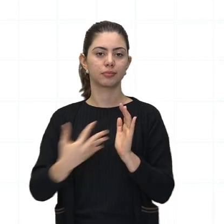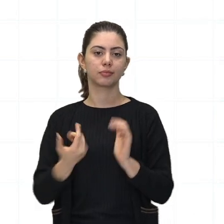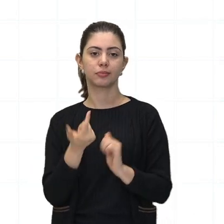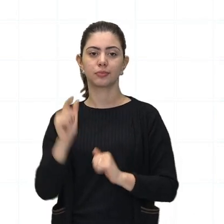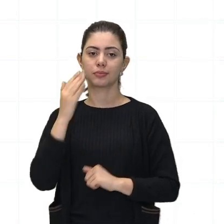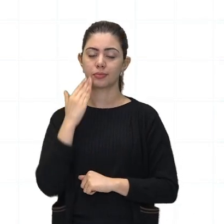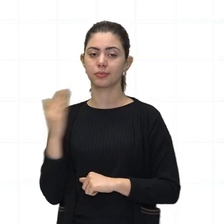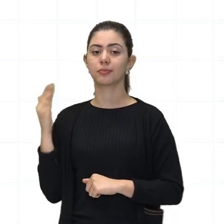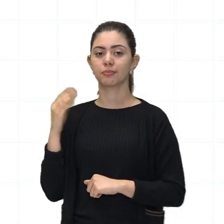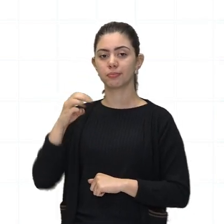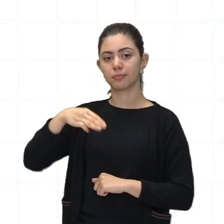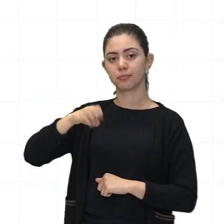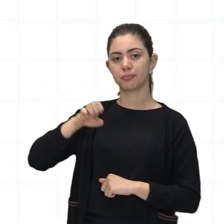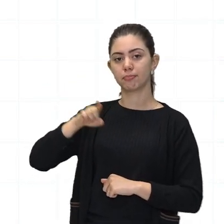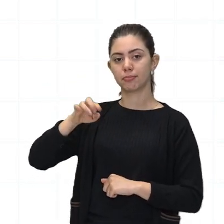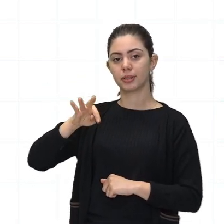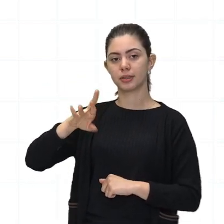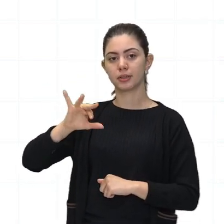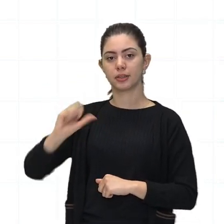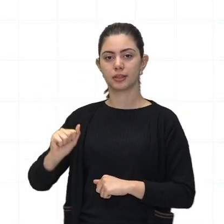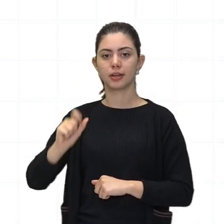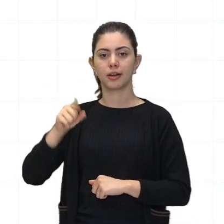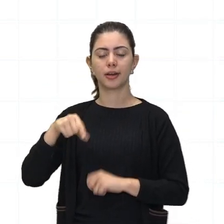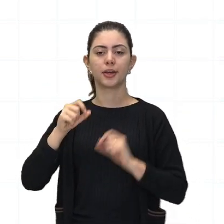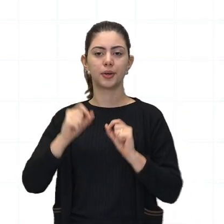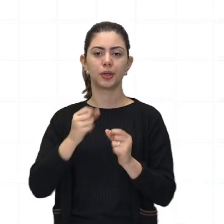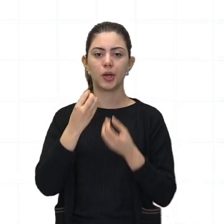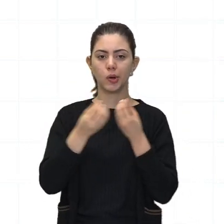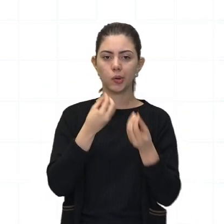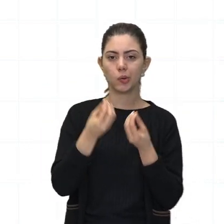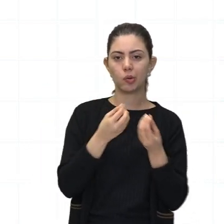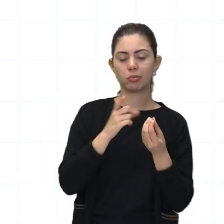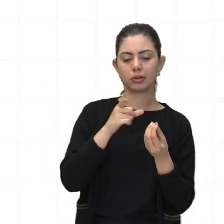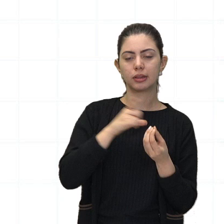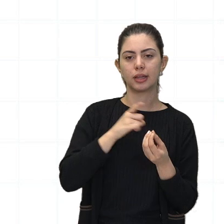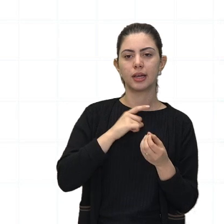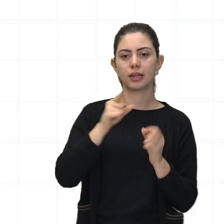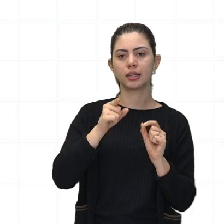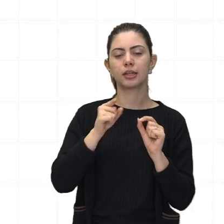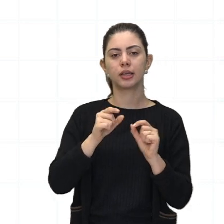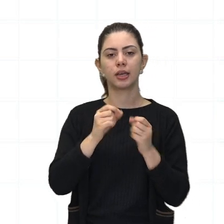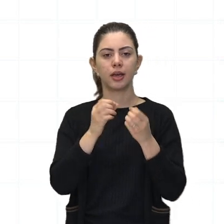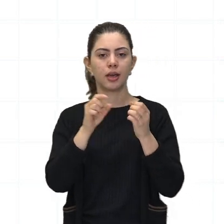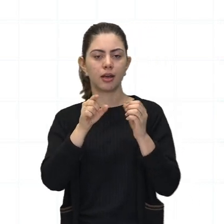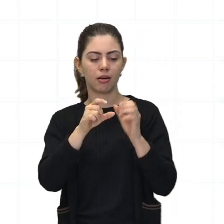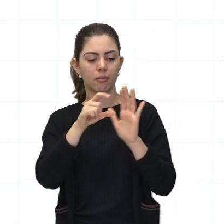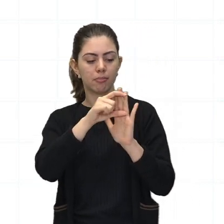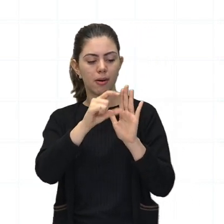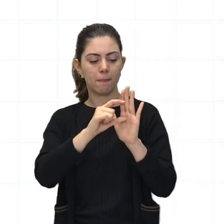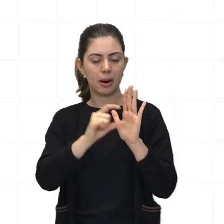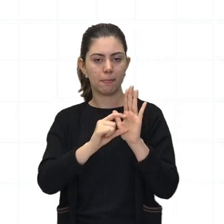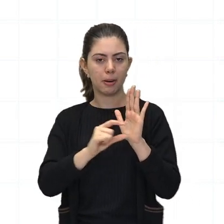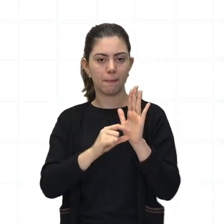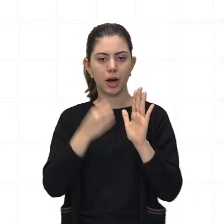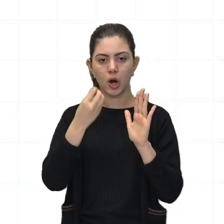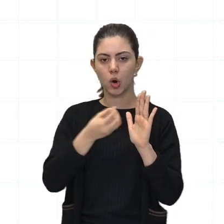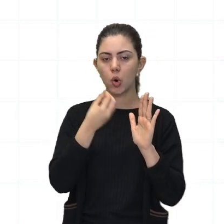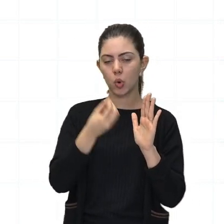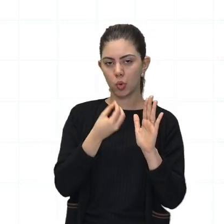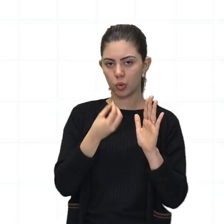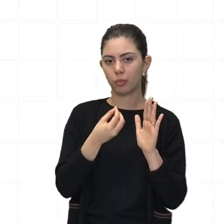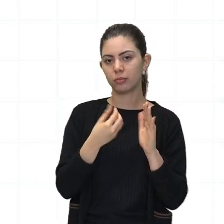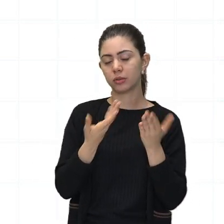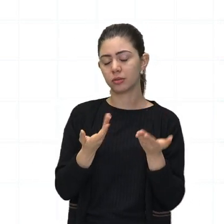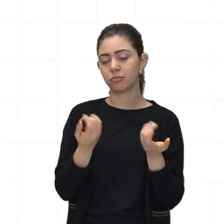métrica, que refere-se ao padrão de organização rítmica dos versos em uma poesia. Isso é bastante interessante. Como tem uma proximidade